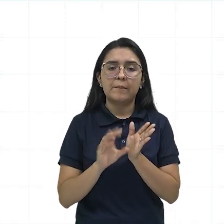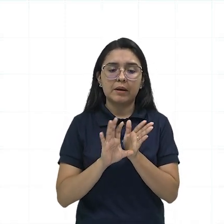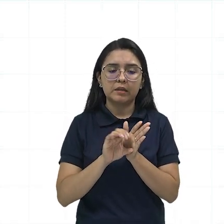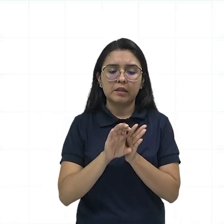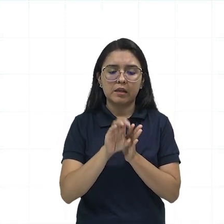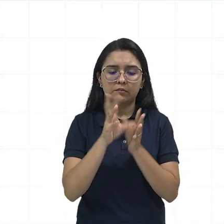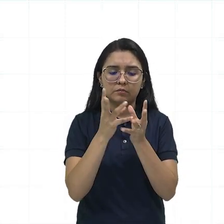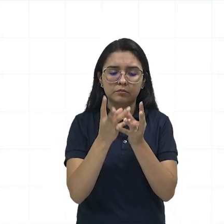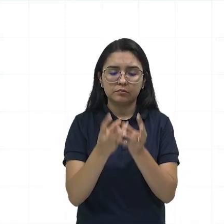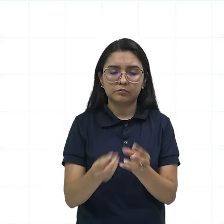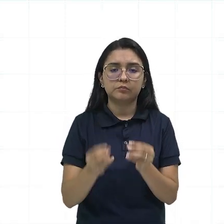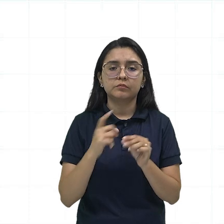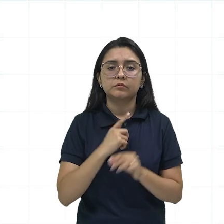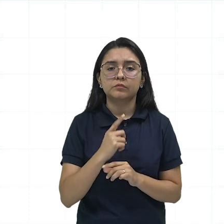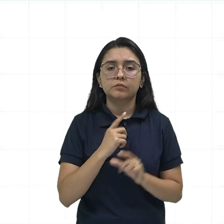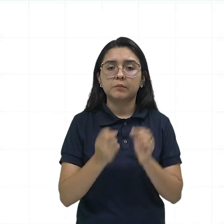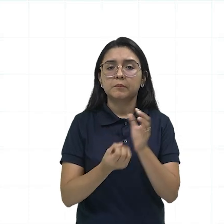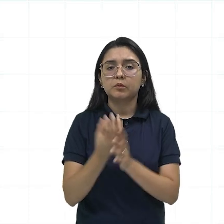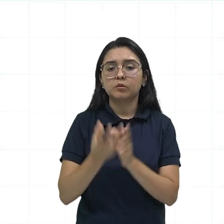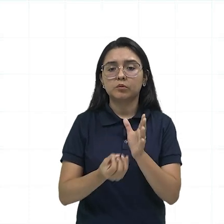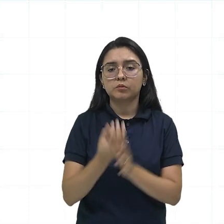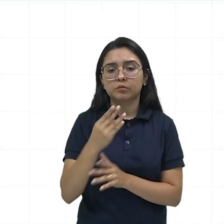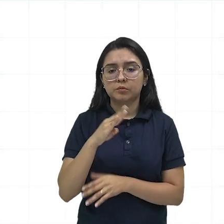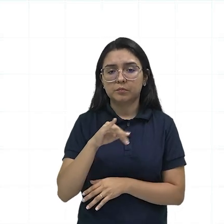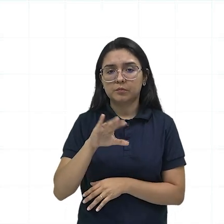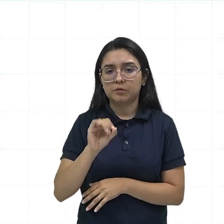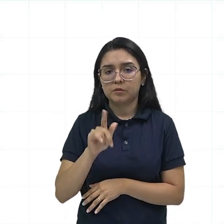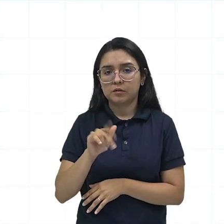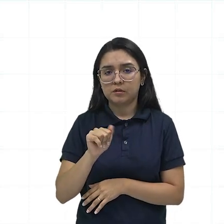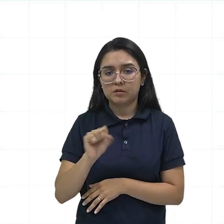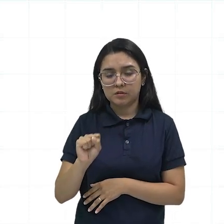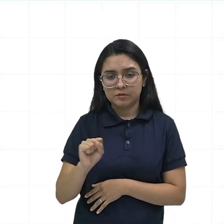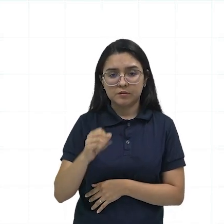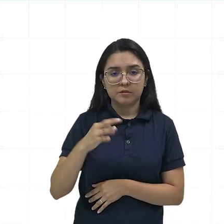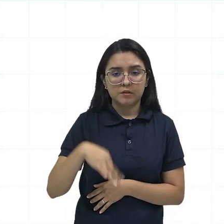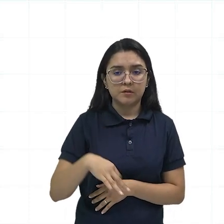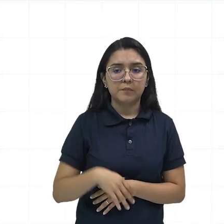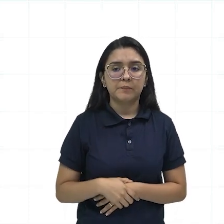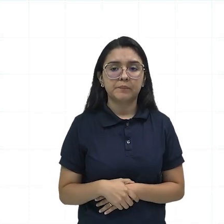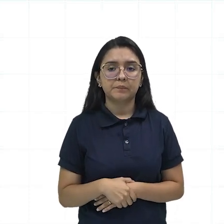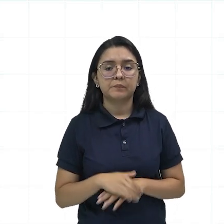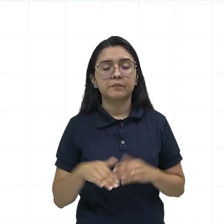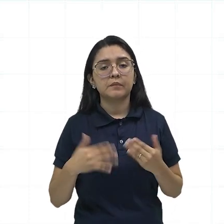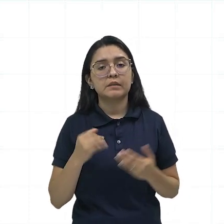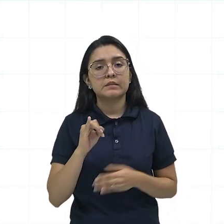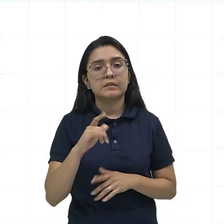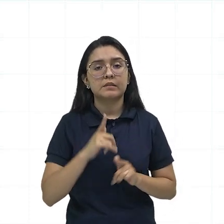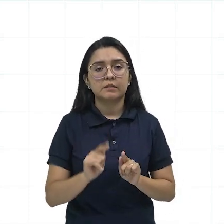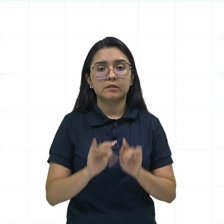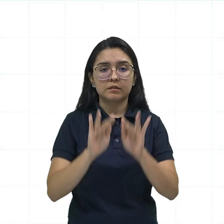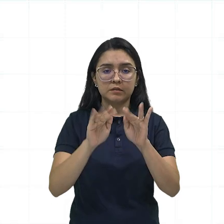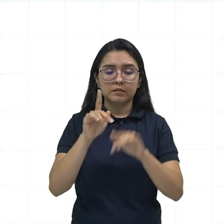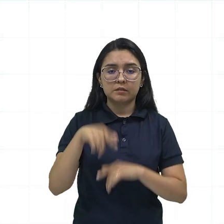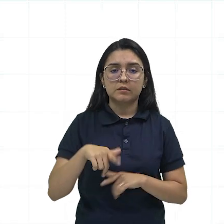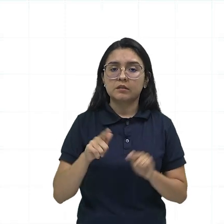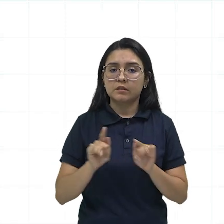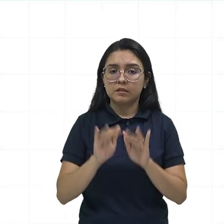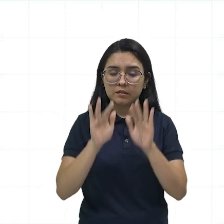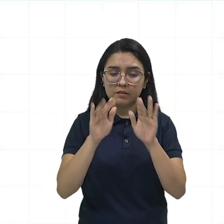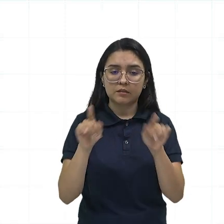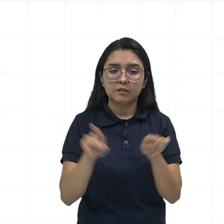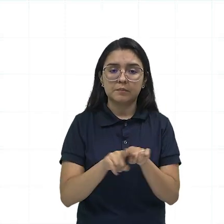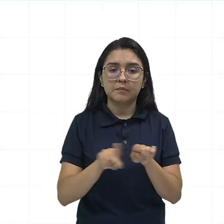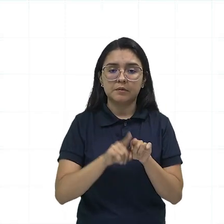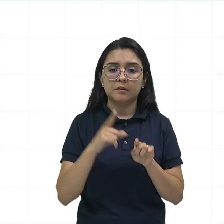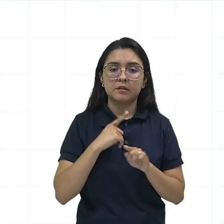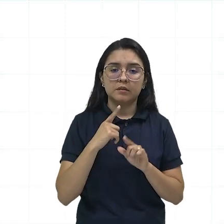bactérias gera aí o que a gente chama de biogás, né? Então, se é gás, ele é gasoso e é